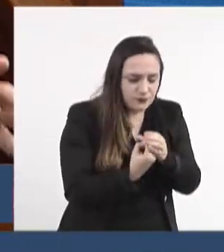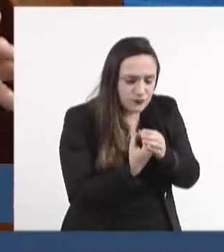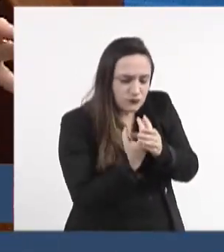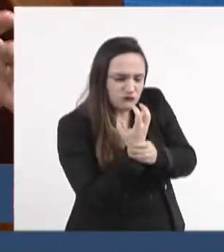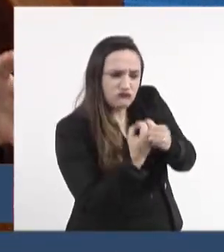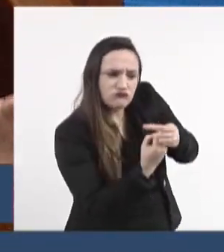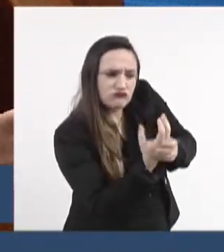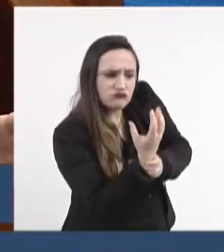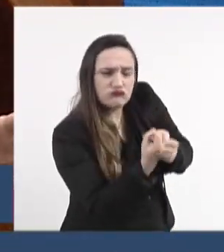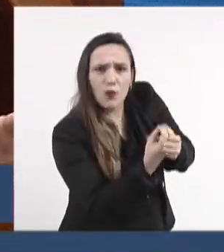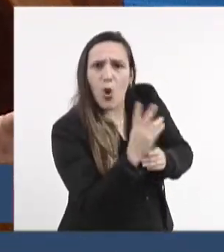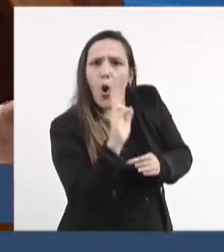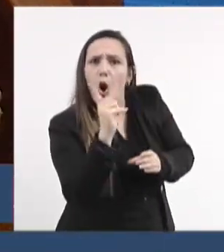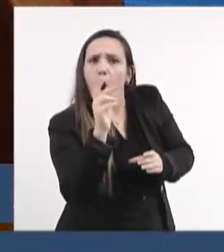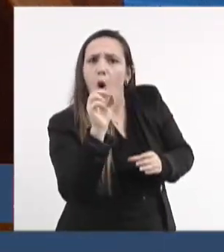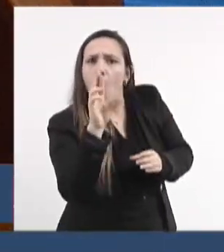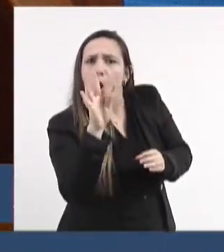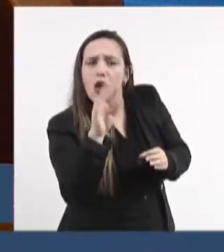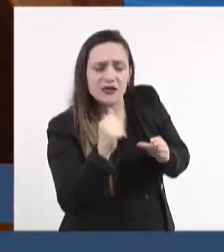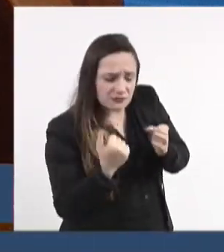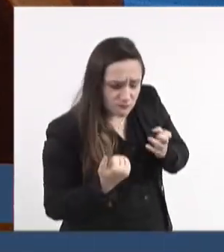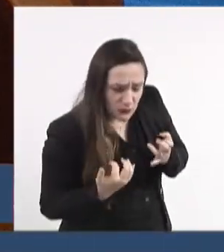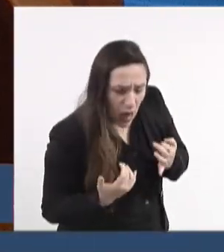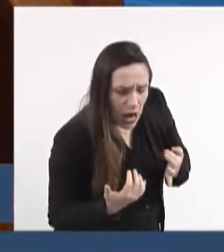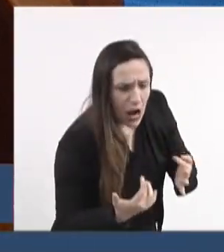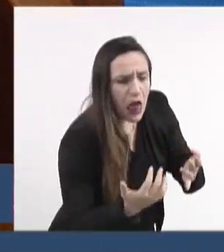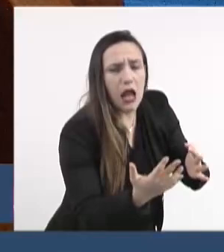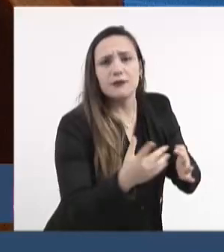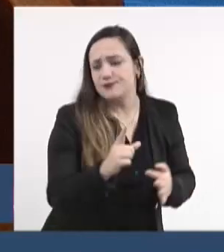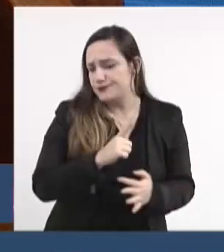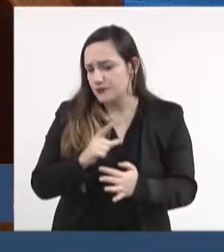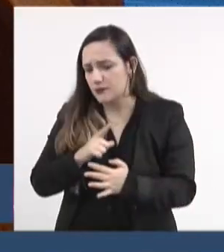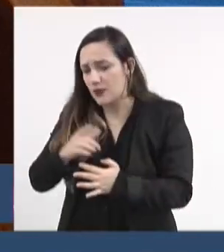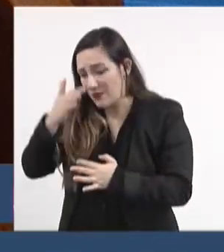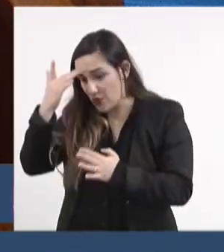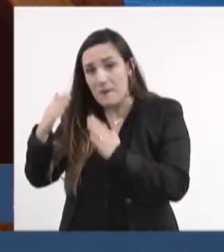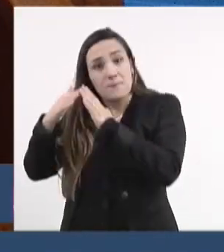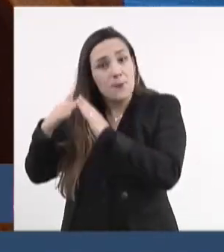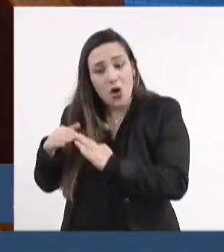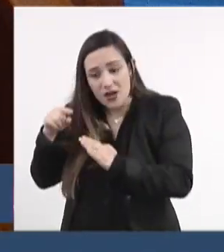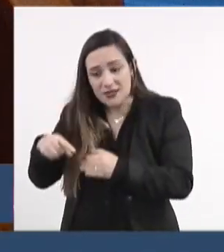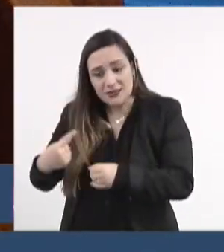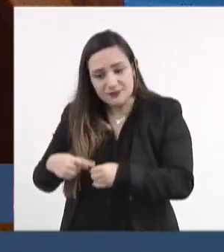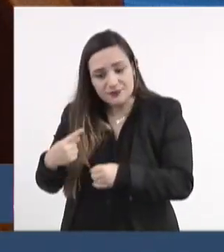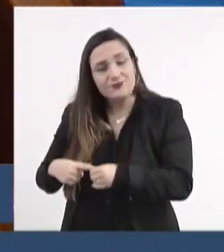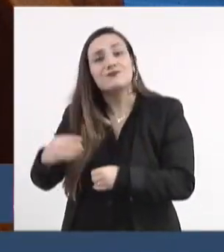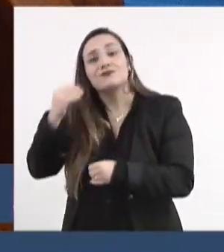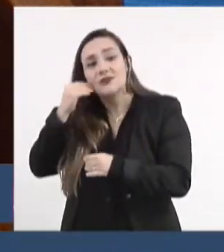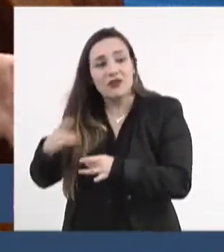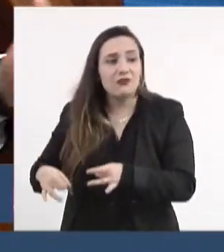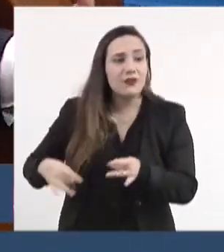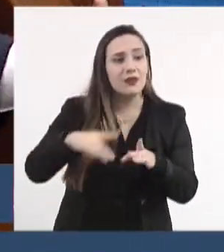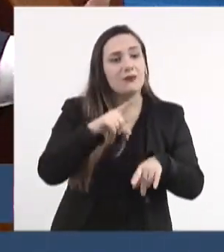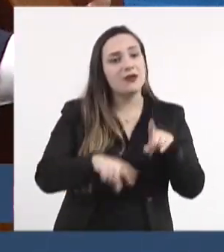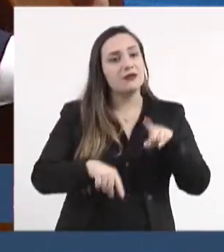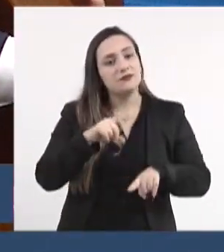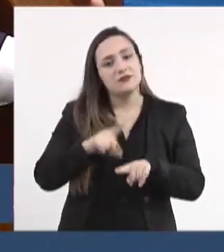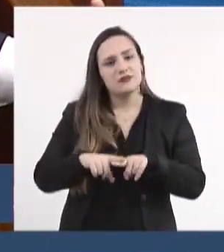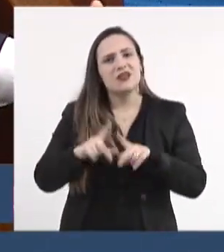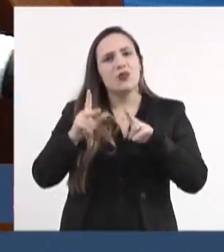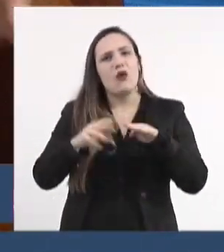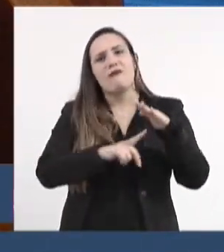cidade tem um local onde os produtores locais vão vender seus produtos como